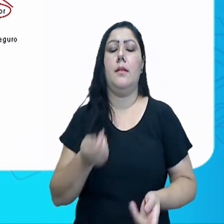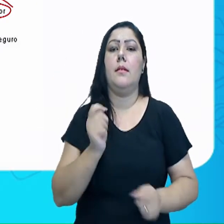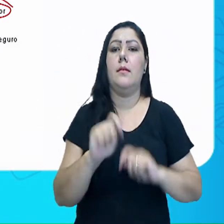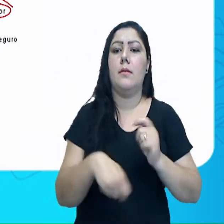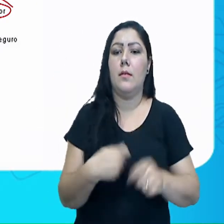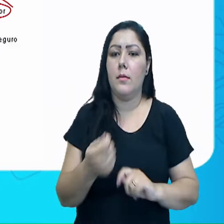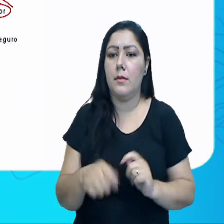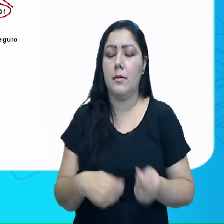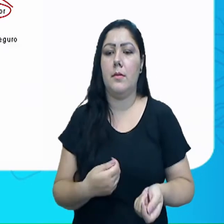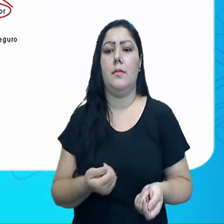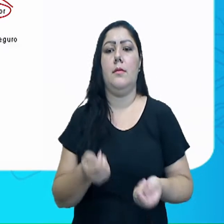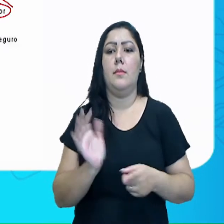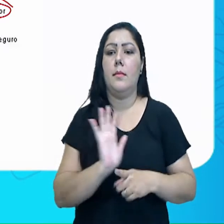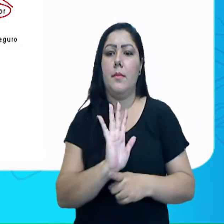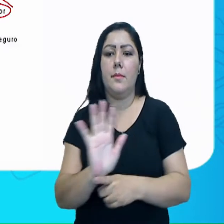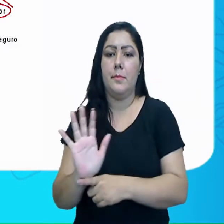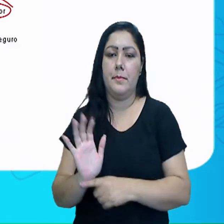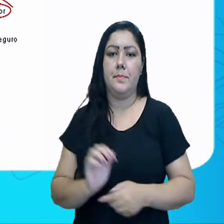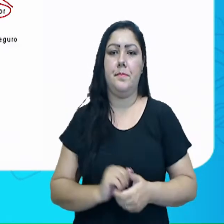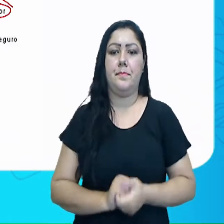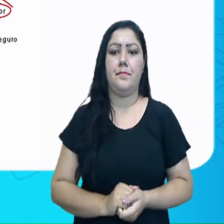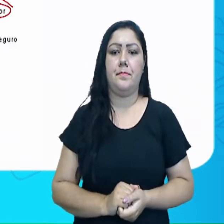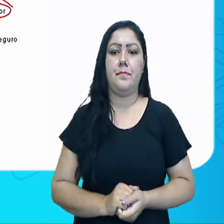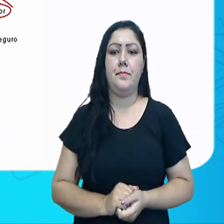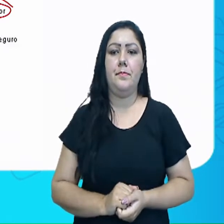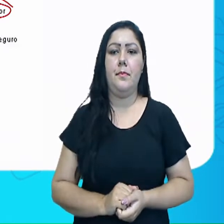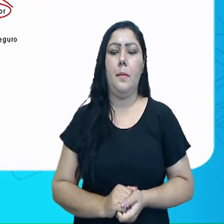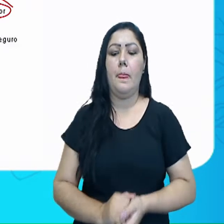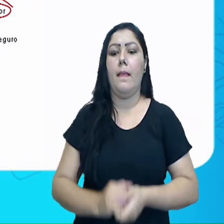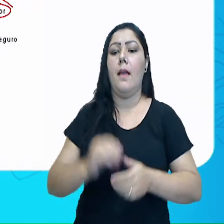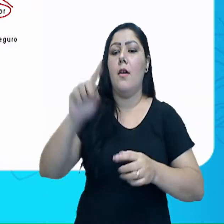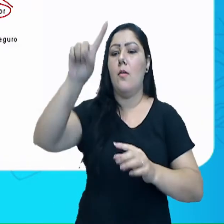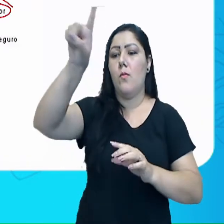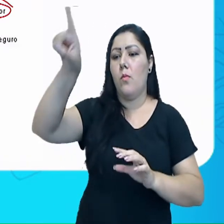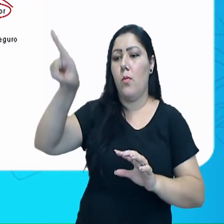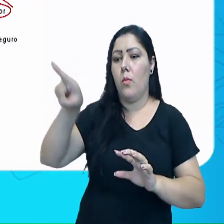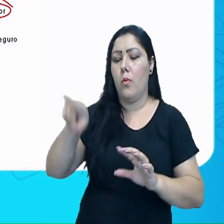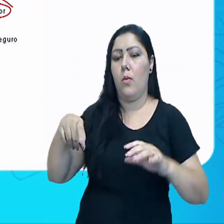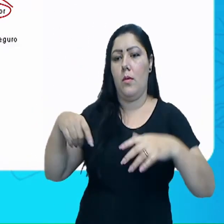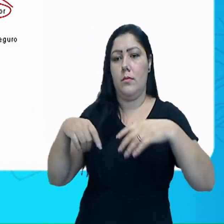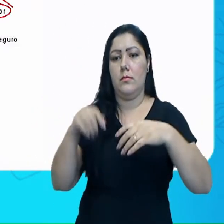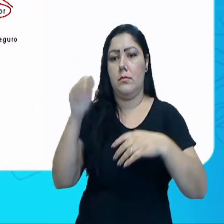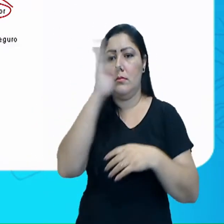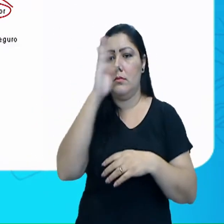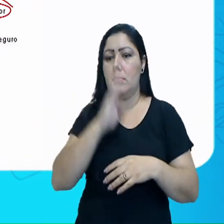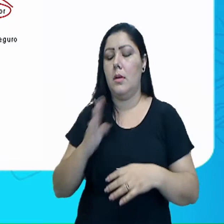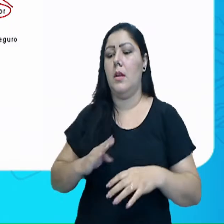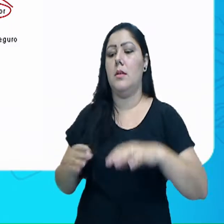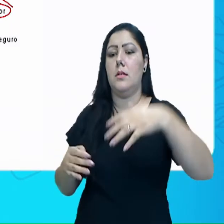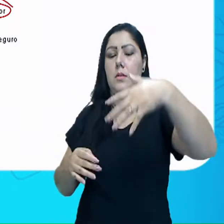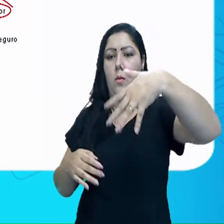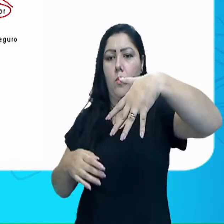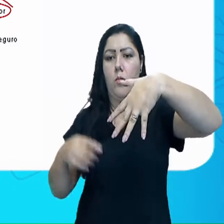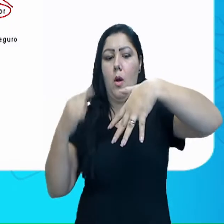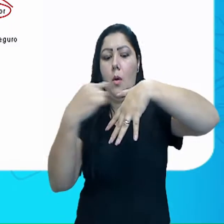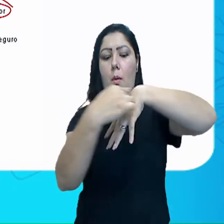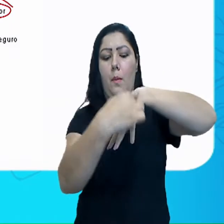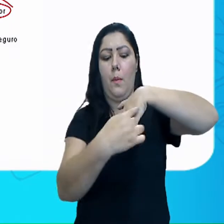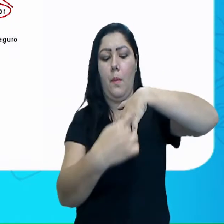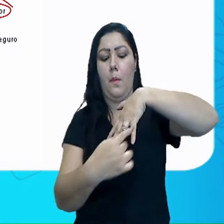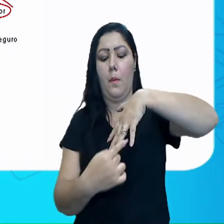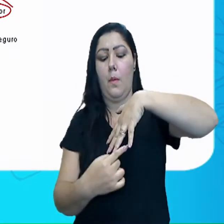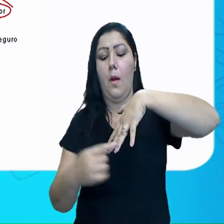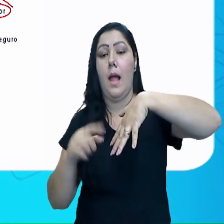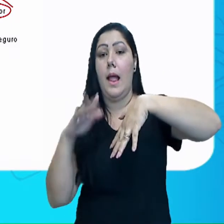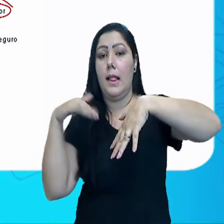rumo ao interior, foi se expandindo, né? Fez essa expansão colonial, ocupando o sertão